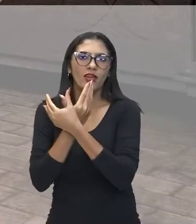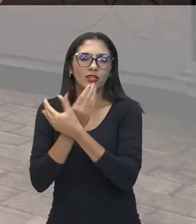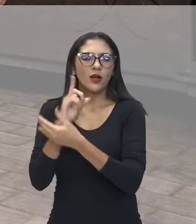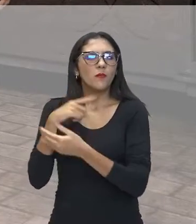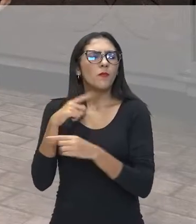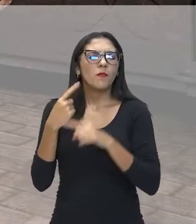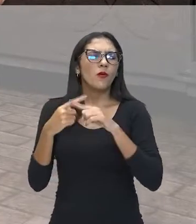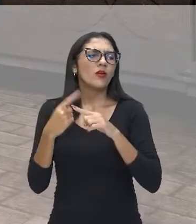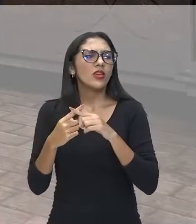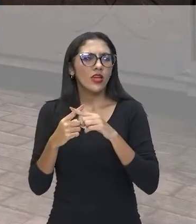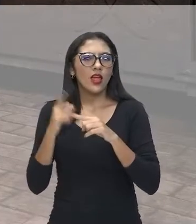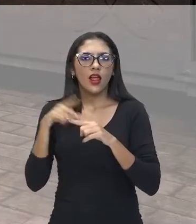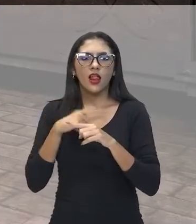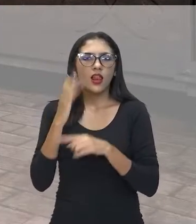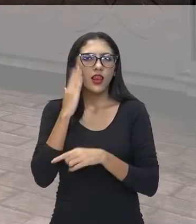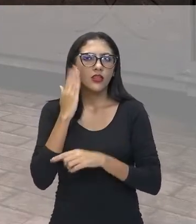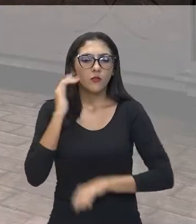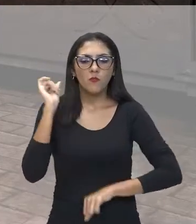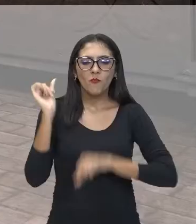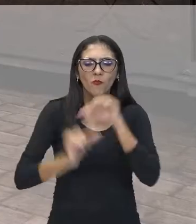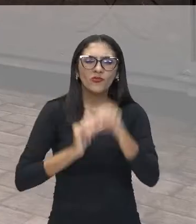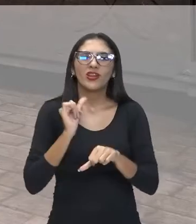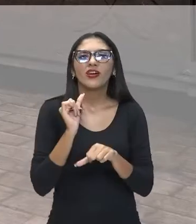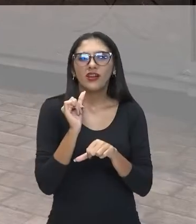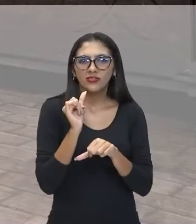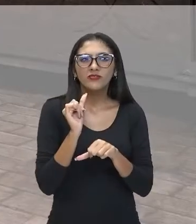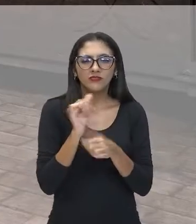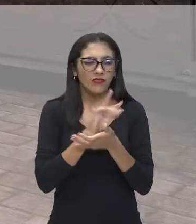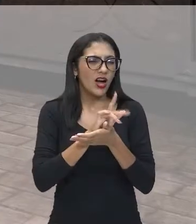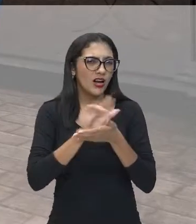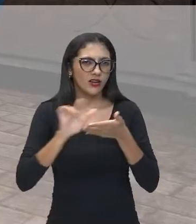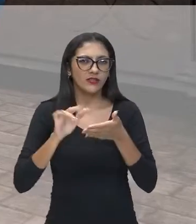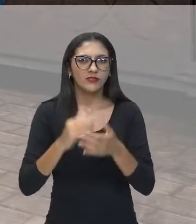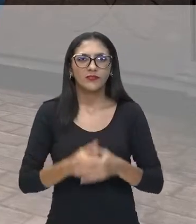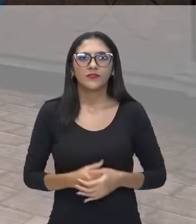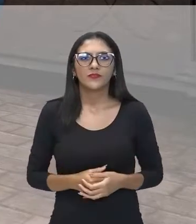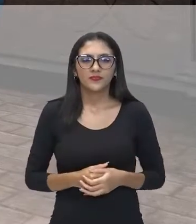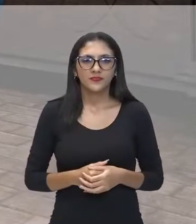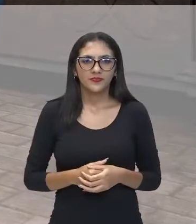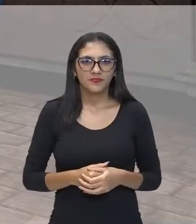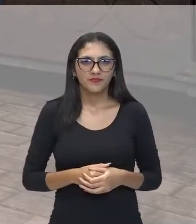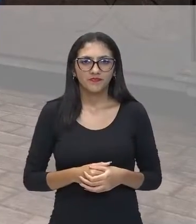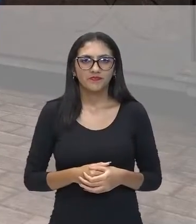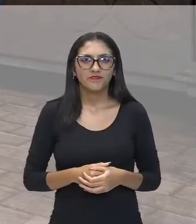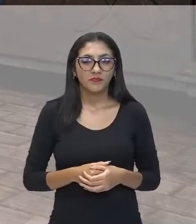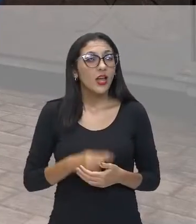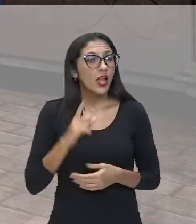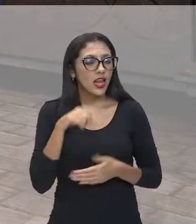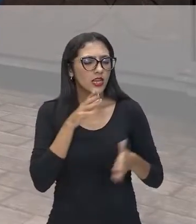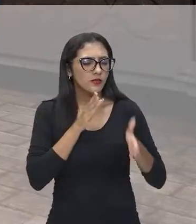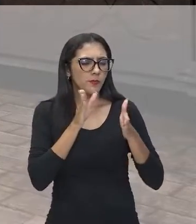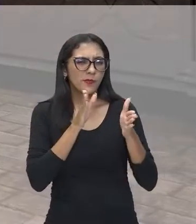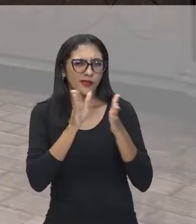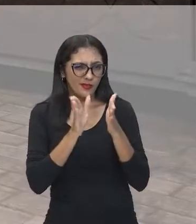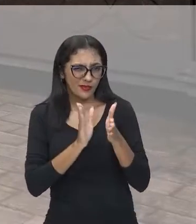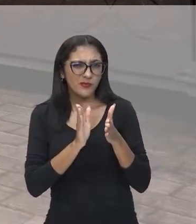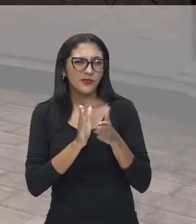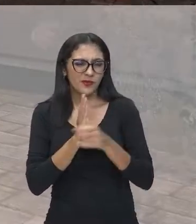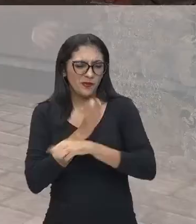virtude do efeito da metamorfose, das mudanças. Nessa época medieval,